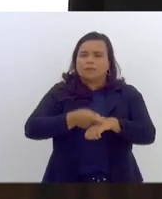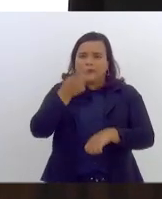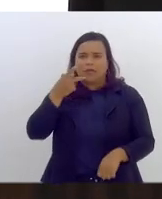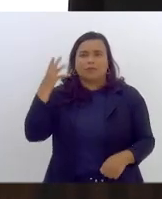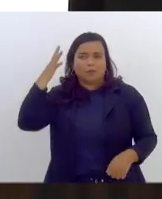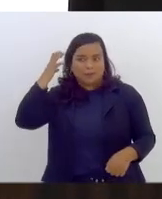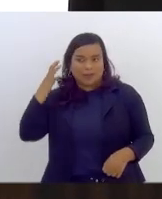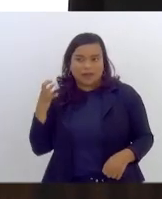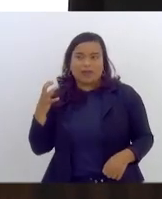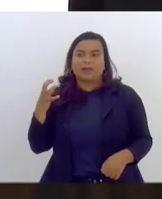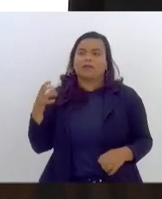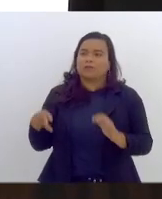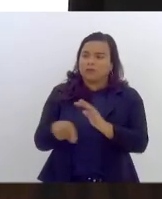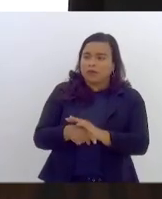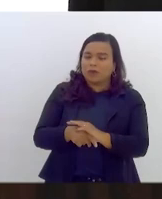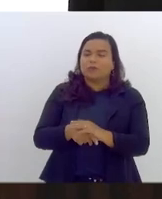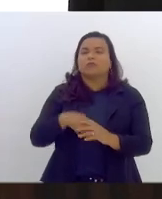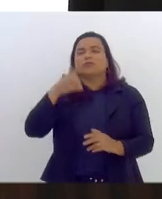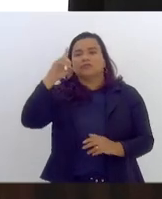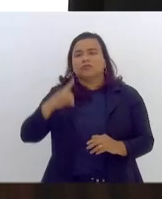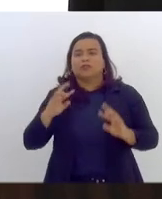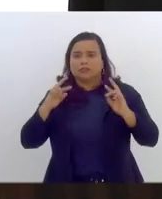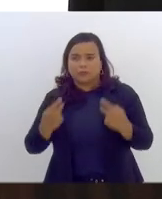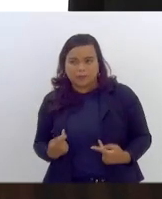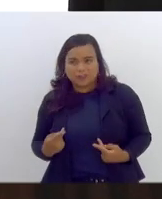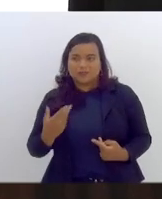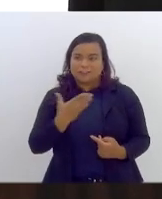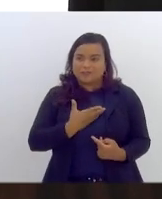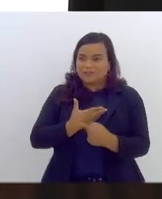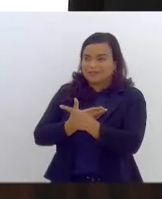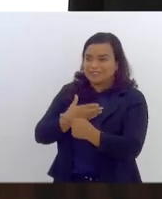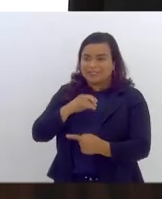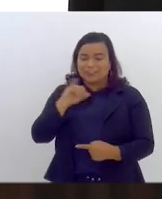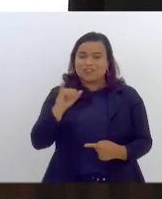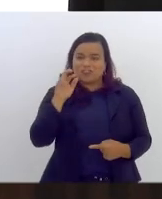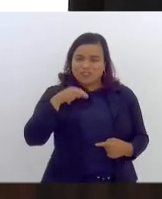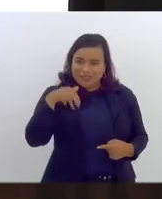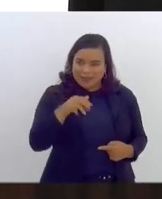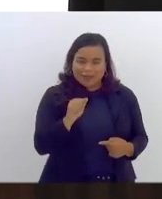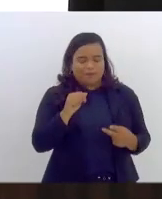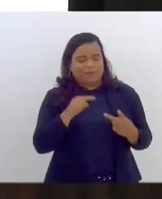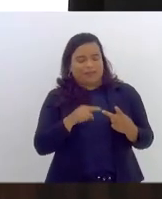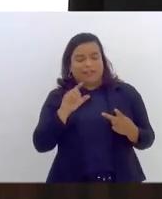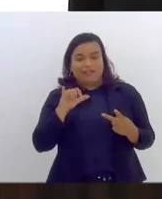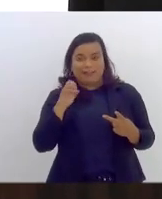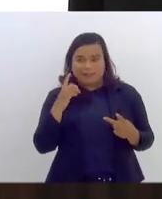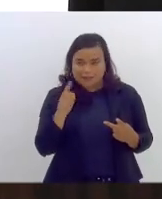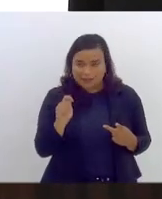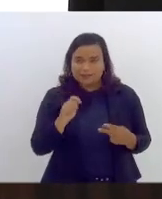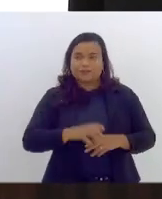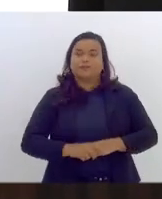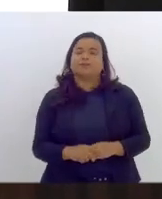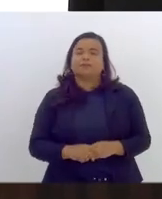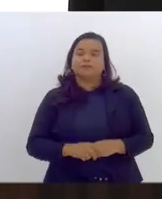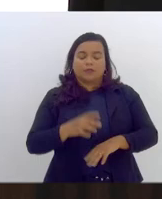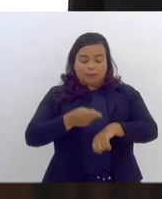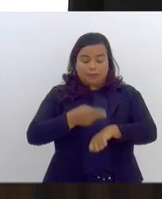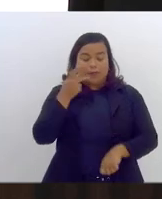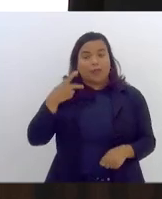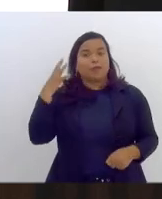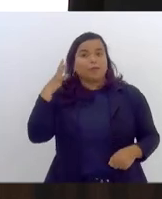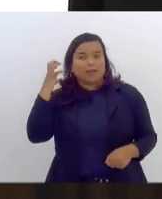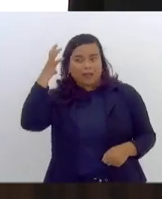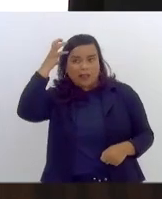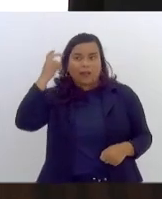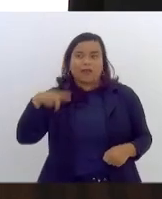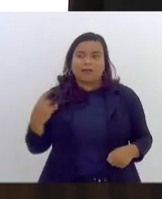Direitos Humanos, queridas Jurema Werneck e Ieda Leal. O Prêmio Marielle Franco é um importante